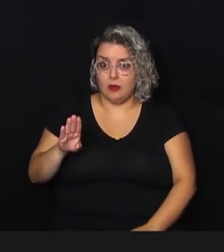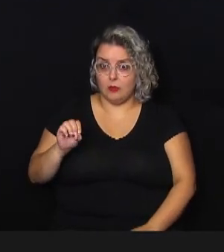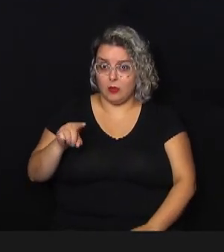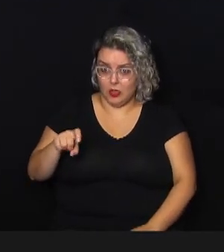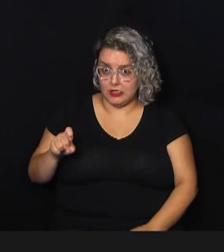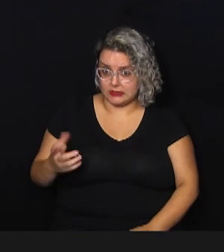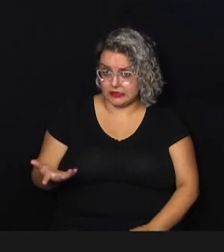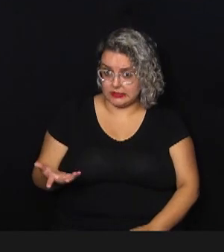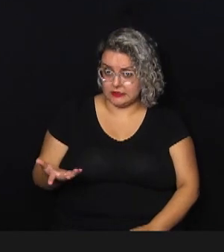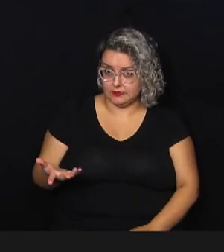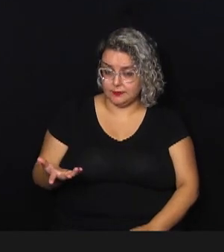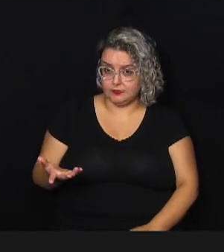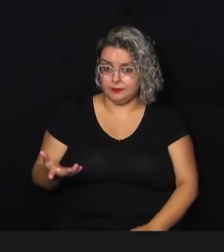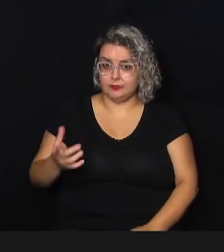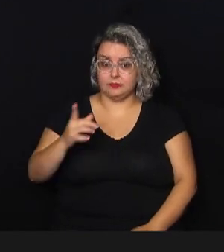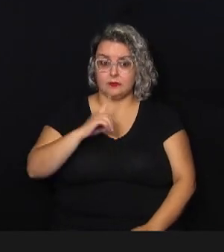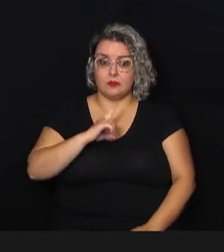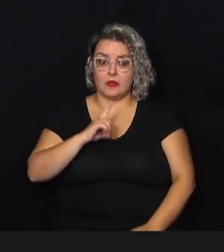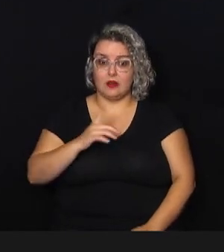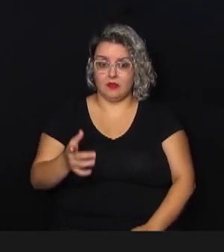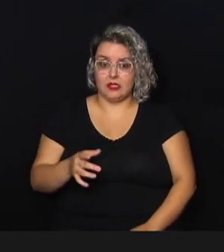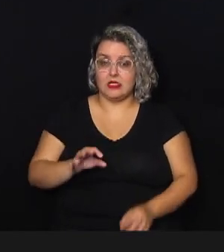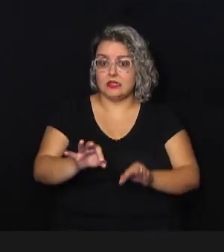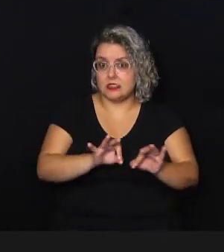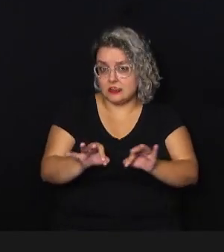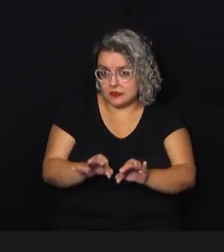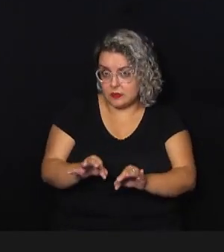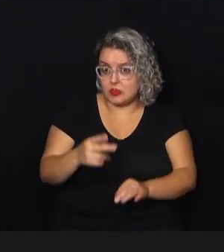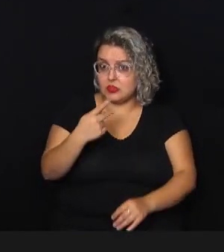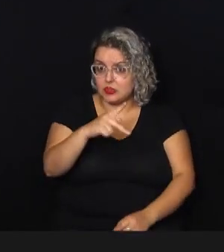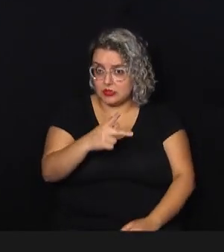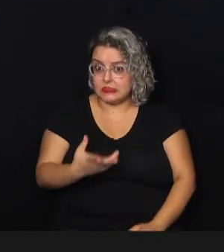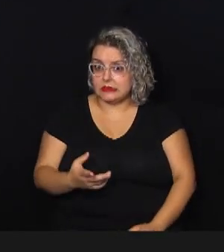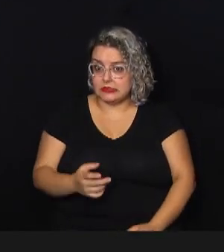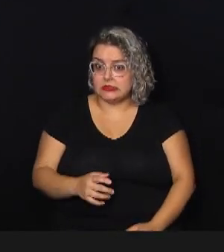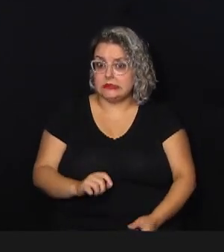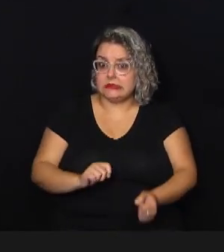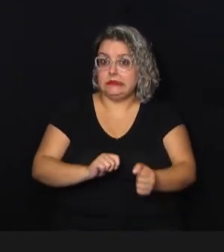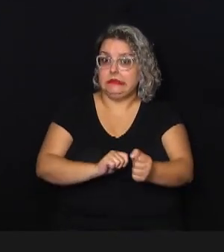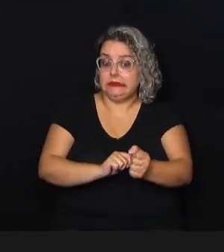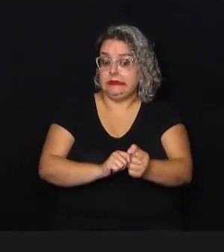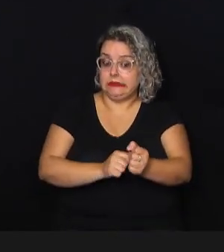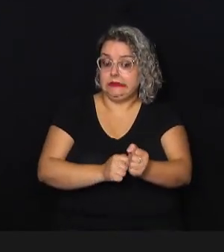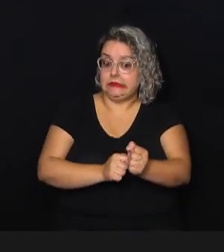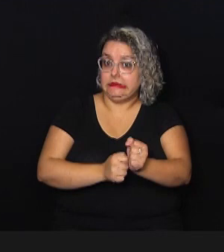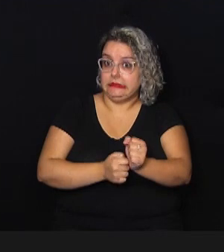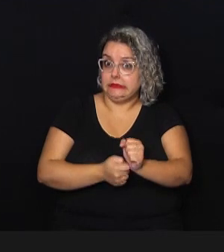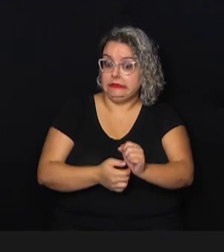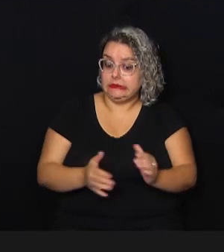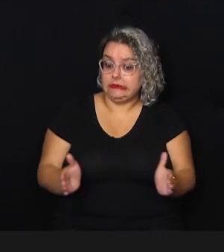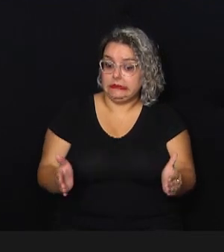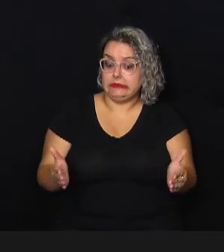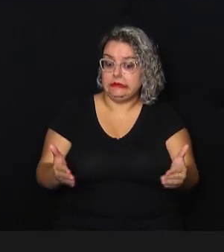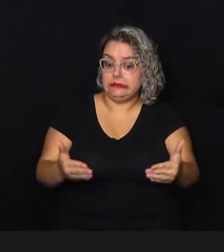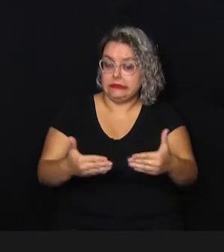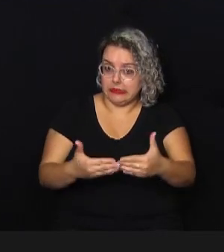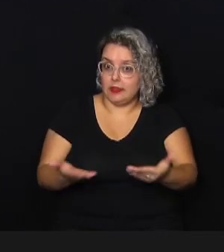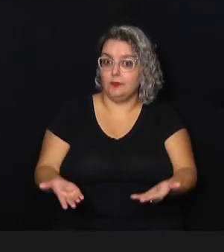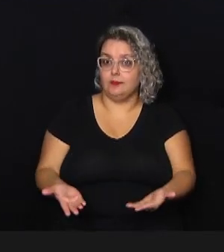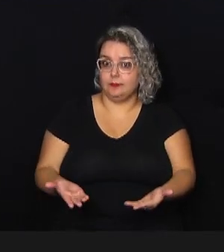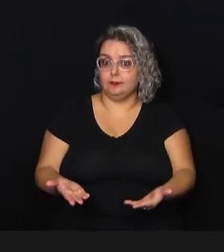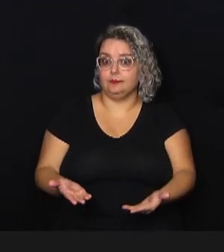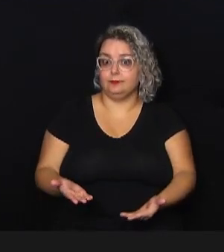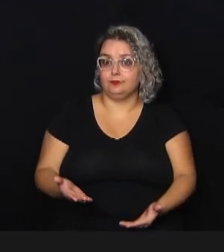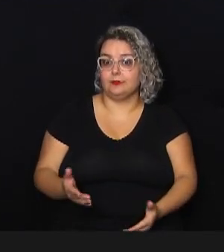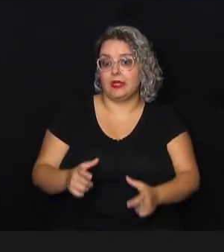mais esse projeto deles, apertar ainda mais o cerco com relação a esses box